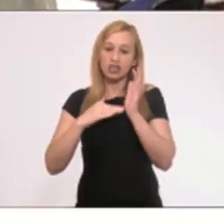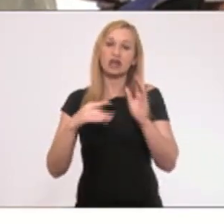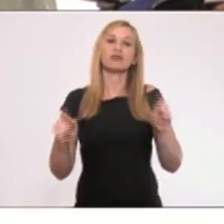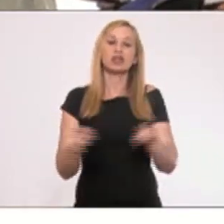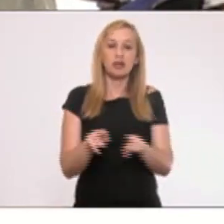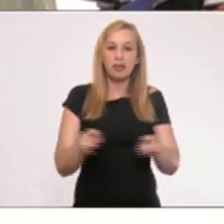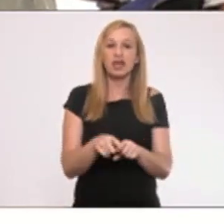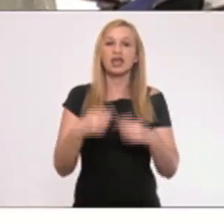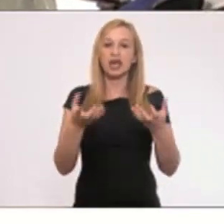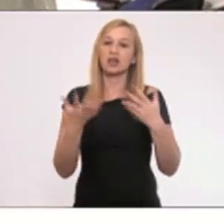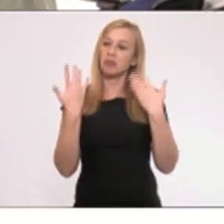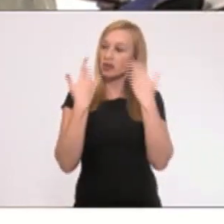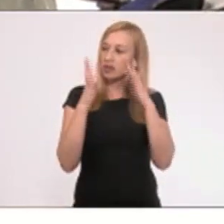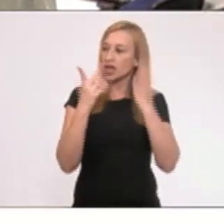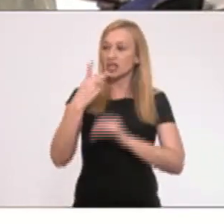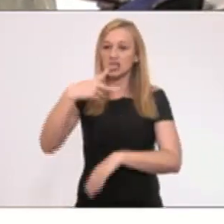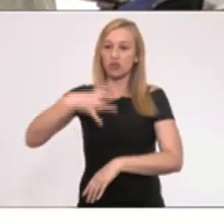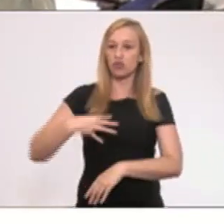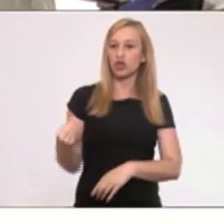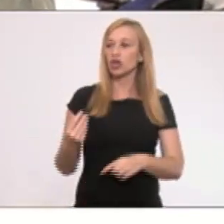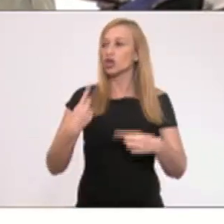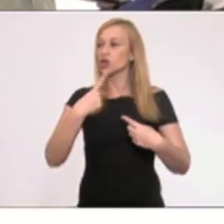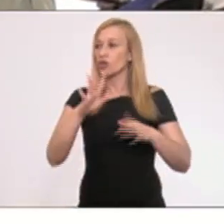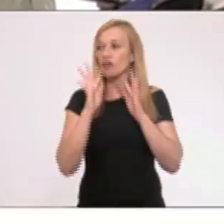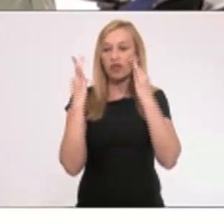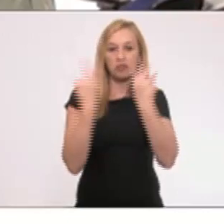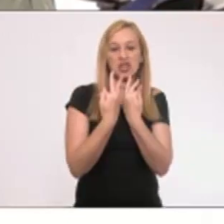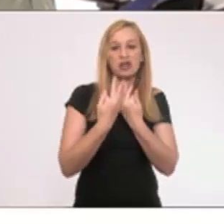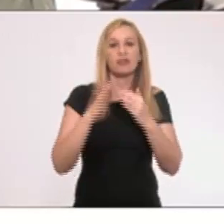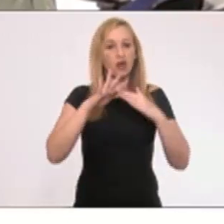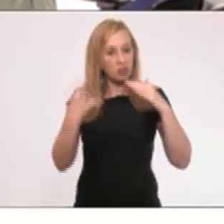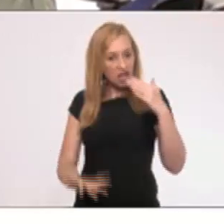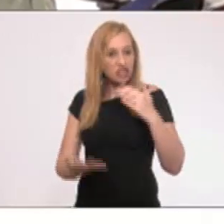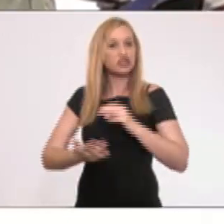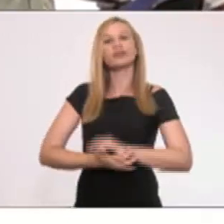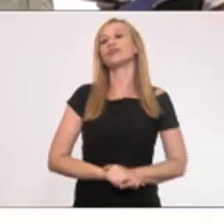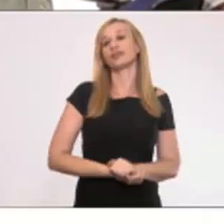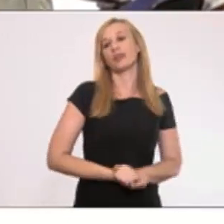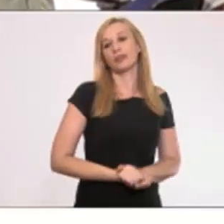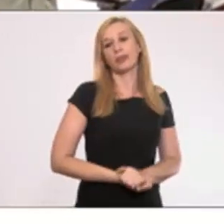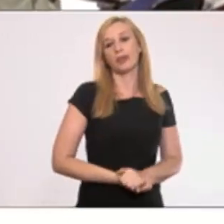também parabenizo o seu filho e toda a sua família pela homenagem.